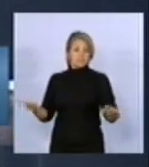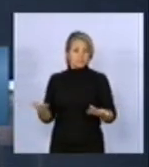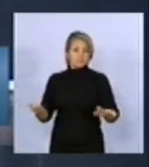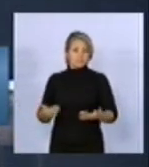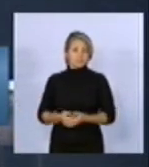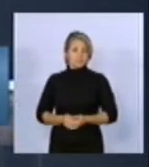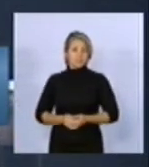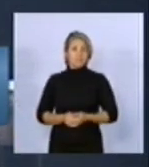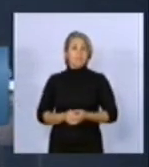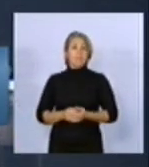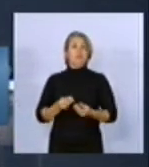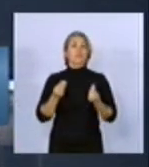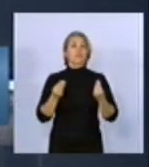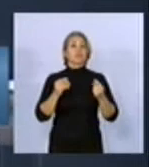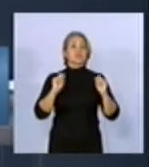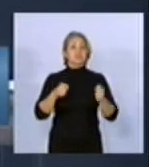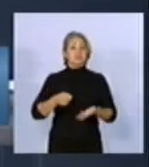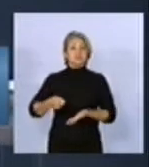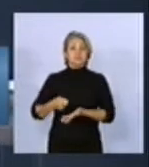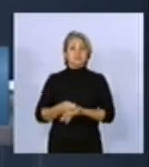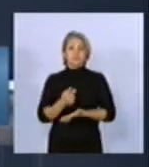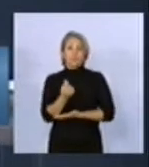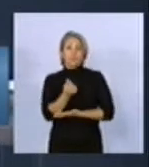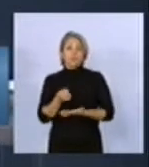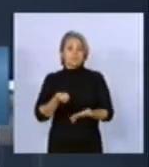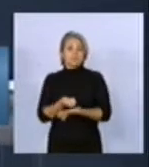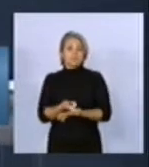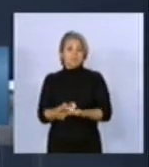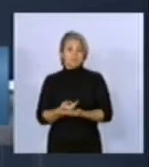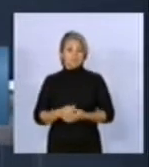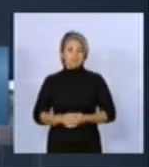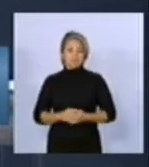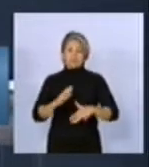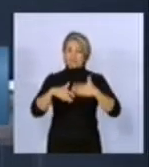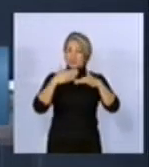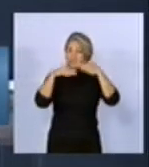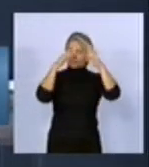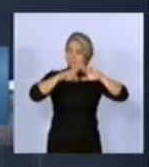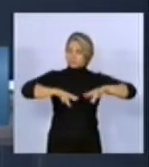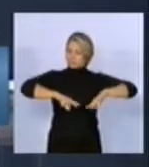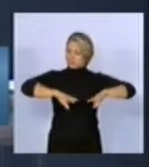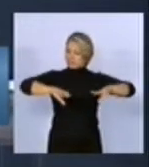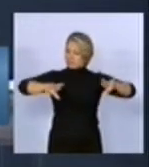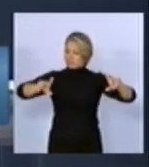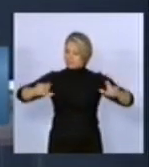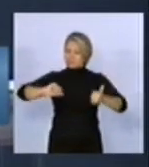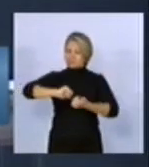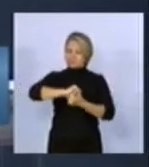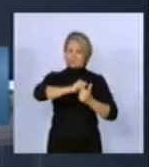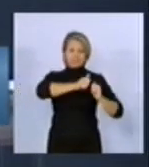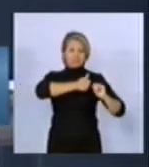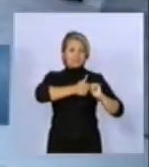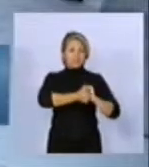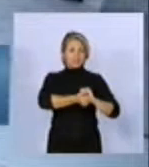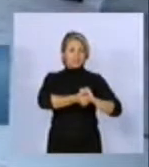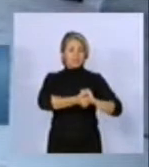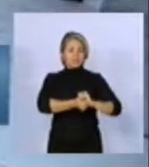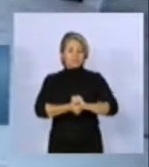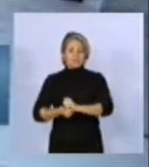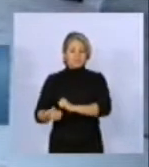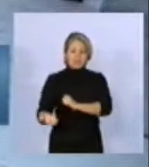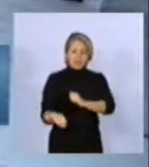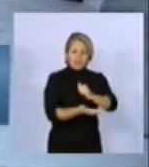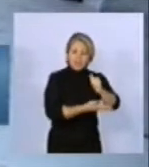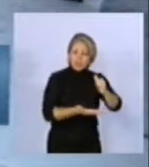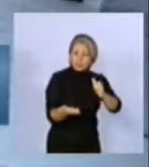dia que custo disso o desenvolvimento de variedades adequadas a essa Cultura a